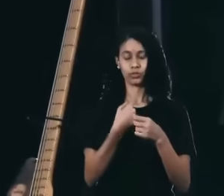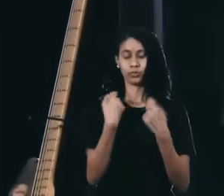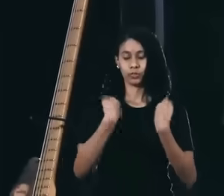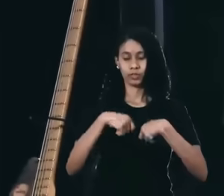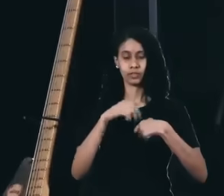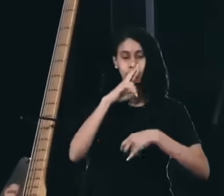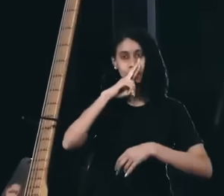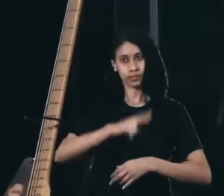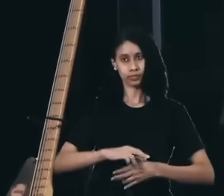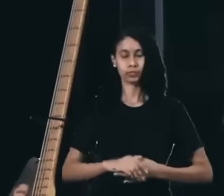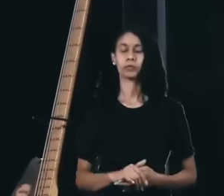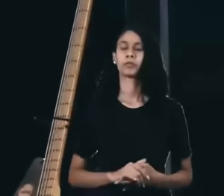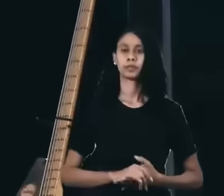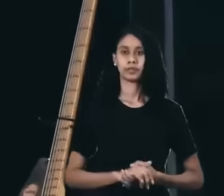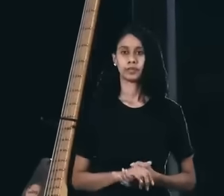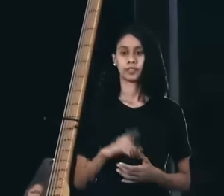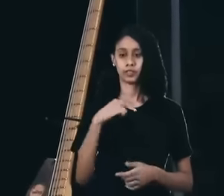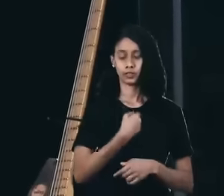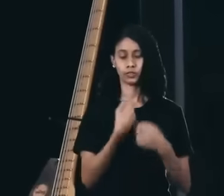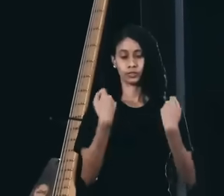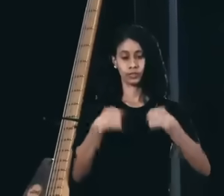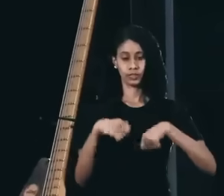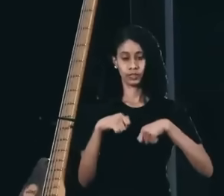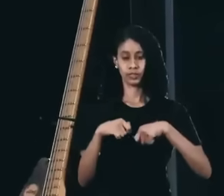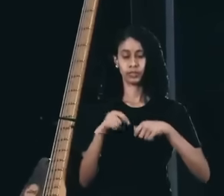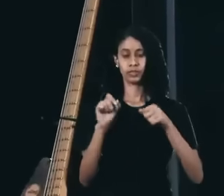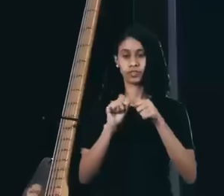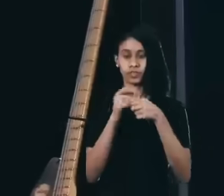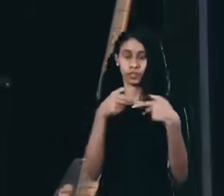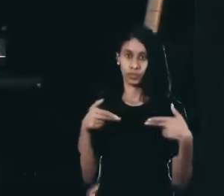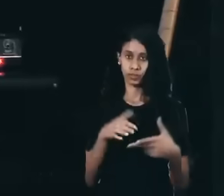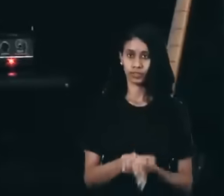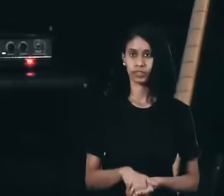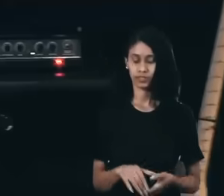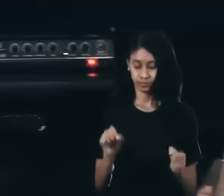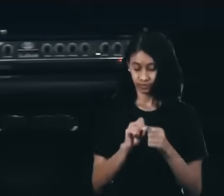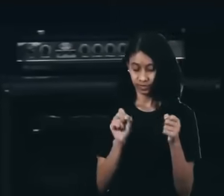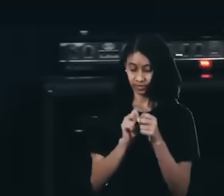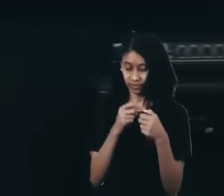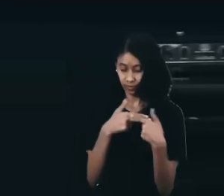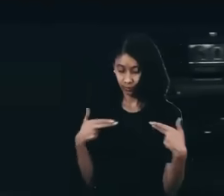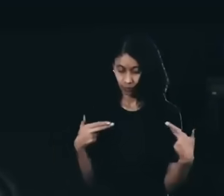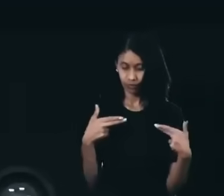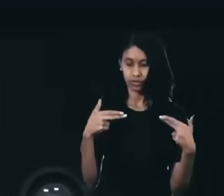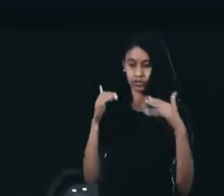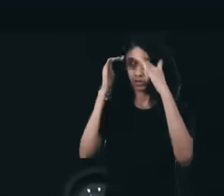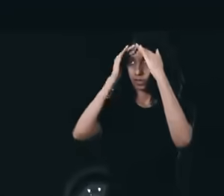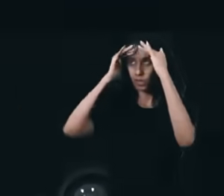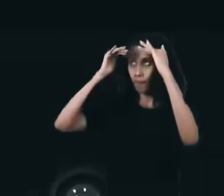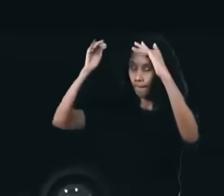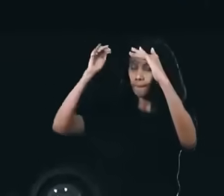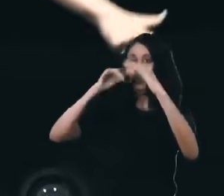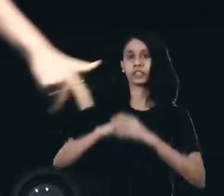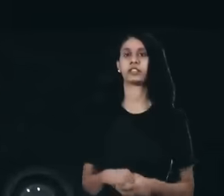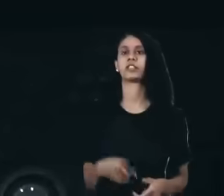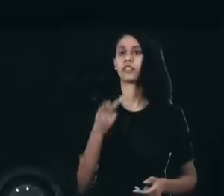resposta. Nós precisamos de atitude, a gente precisa fazer alguma coisa, a gente precisa ser obediente, a gente